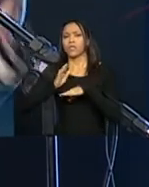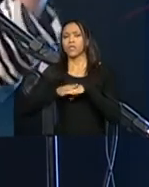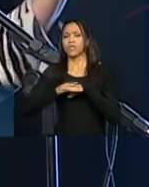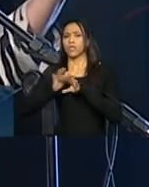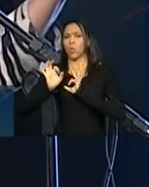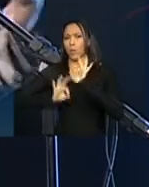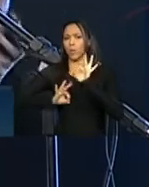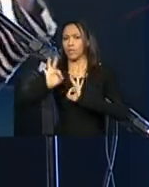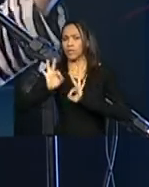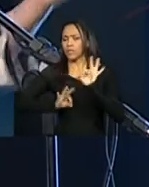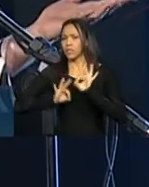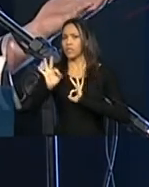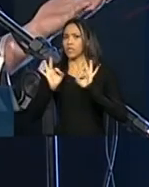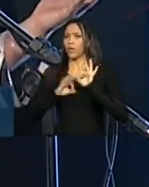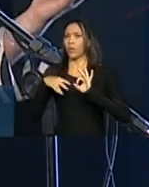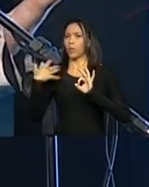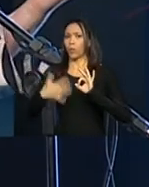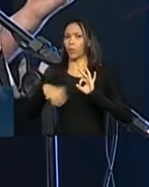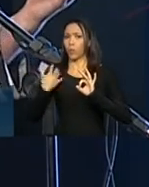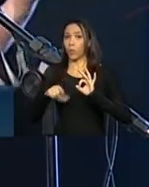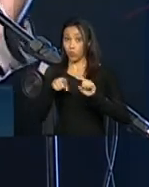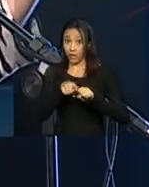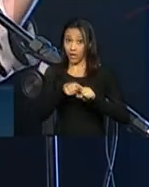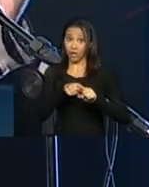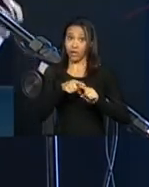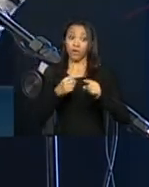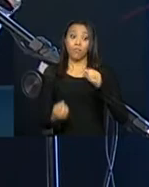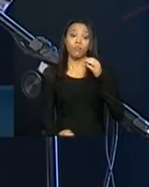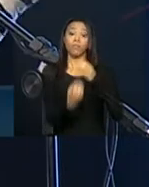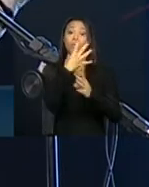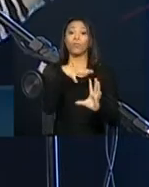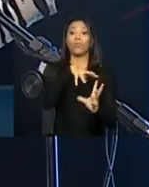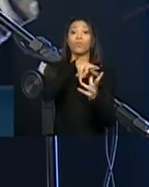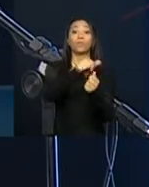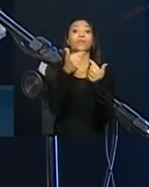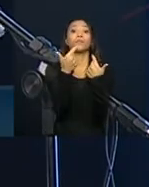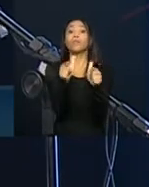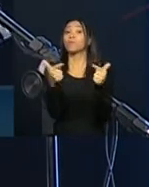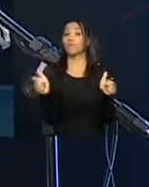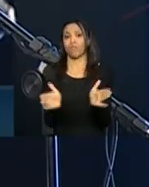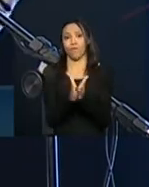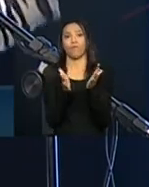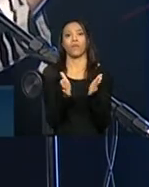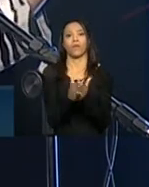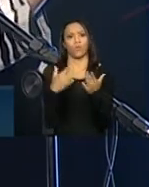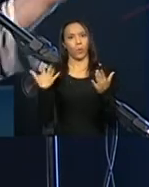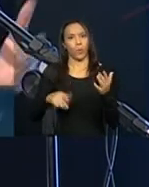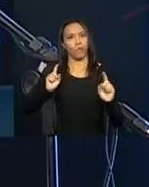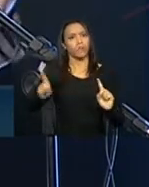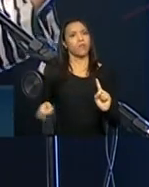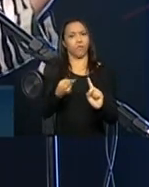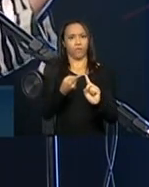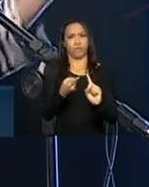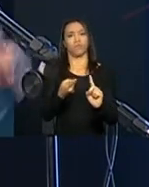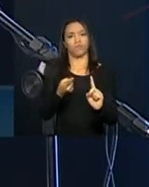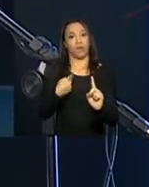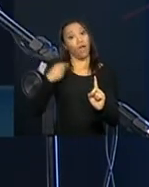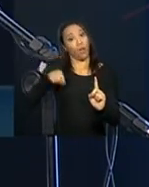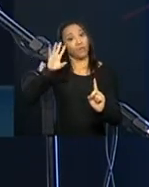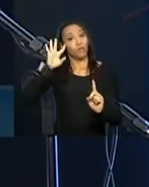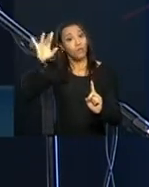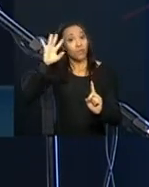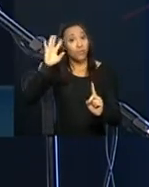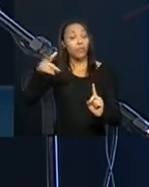a ousadia de construir um mundo sem pobreza, você fala, bom, estamos falando, né, de um sonho, mas construímos uma